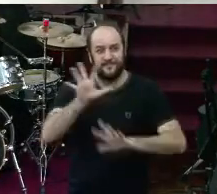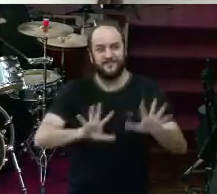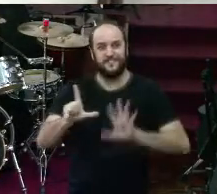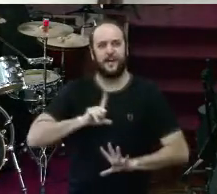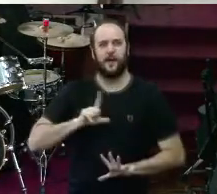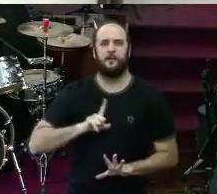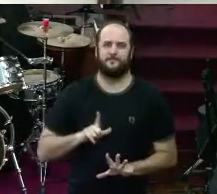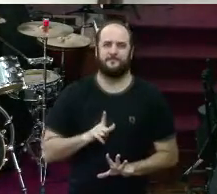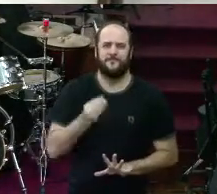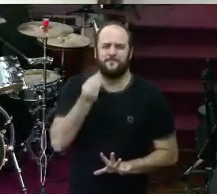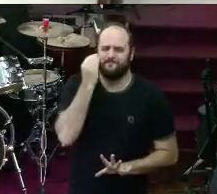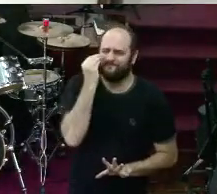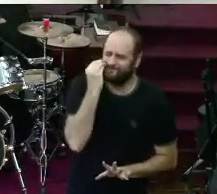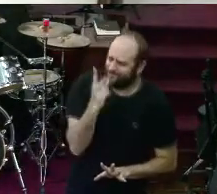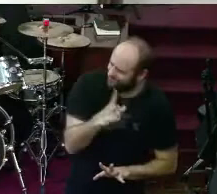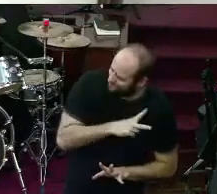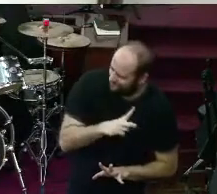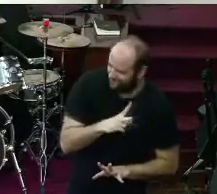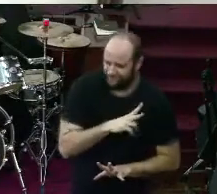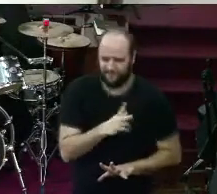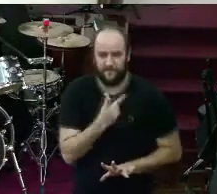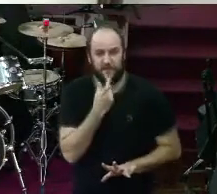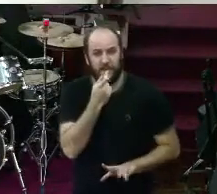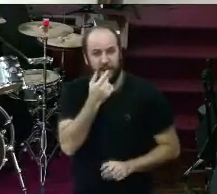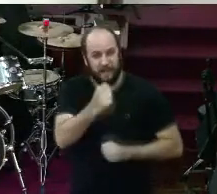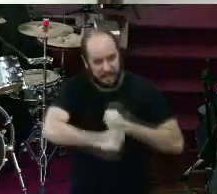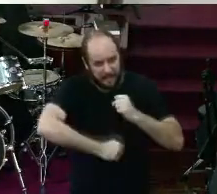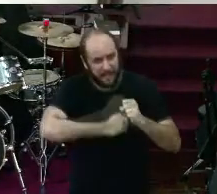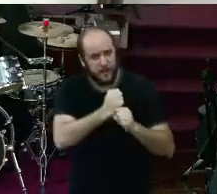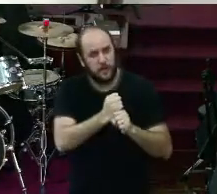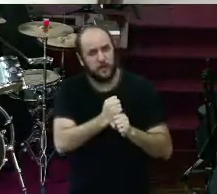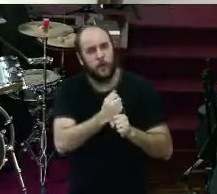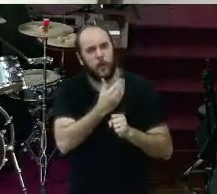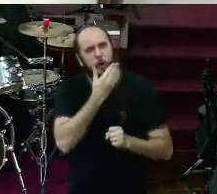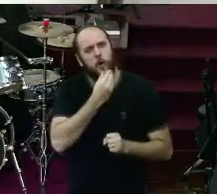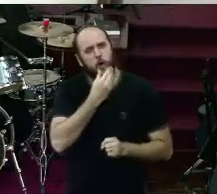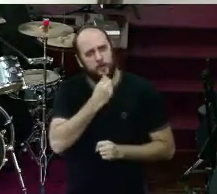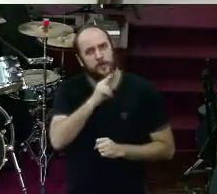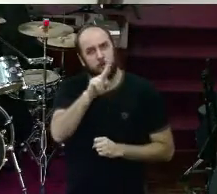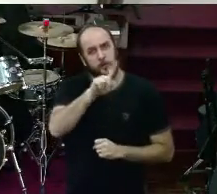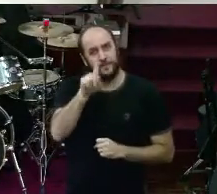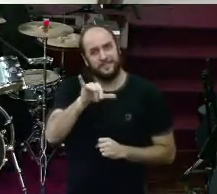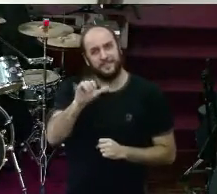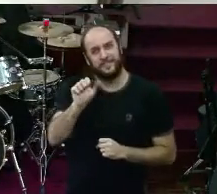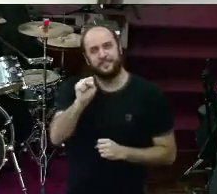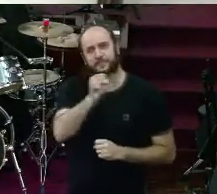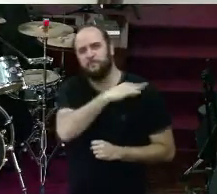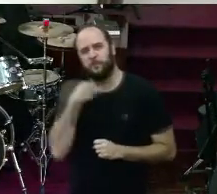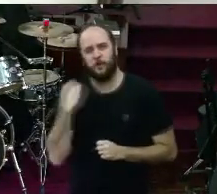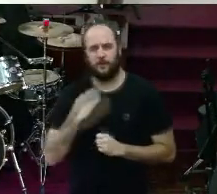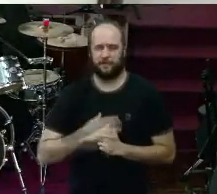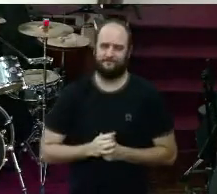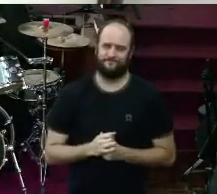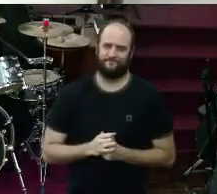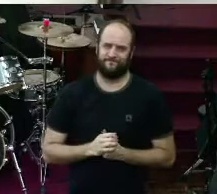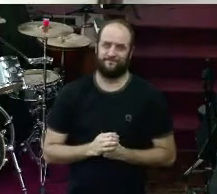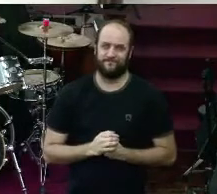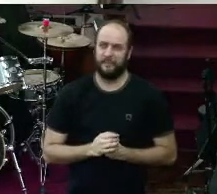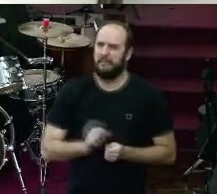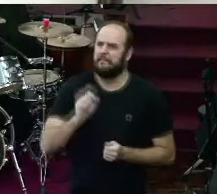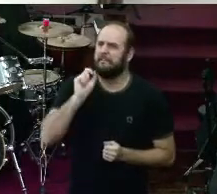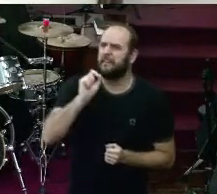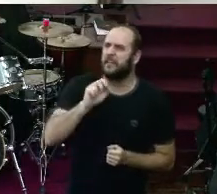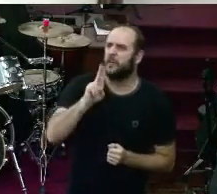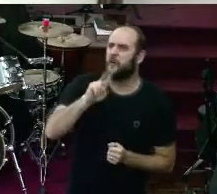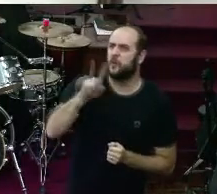essa experiência com o Senhor. E ele diz que foi no ano da morte do rei Uzias. Quem foi o rei